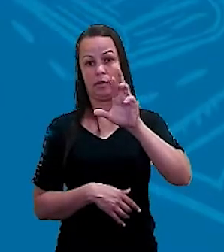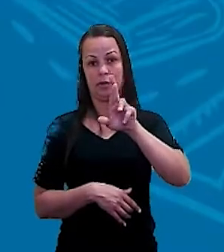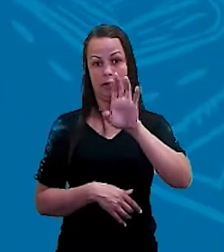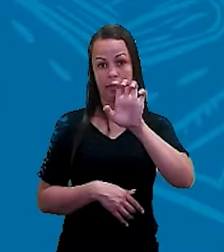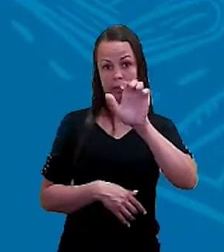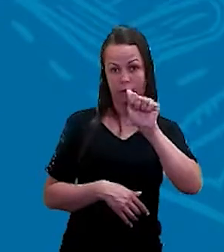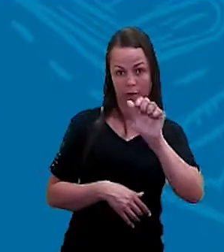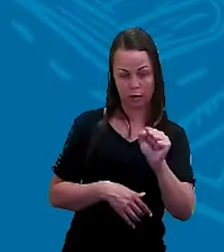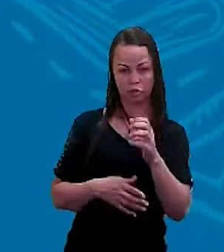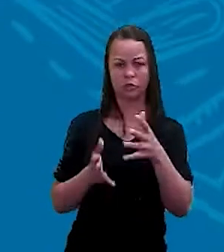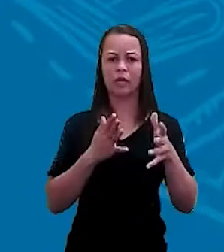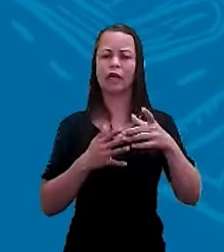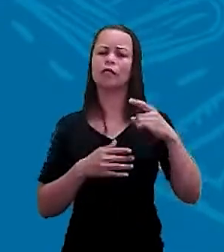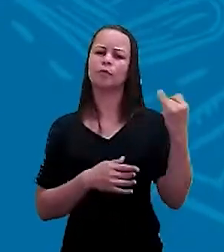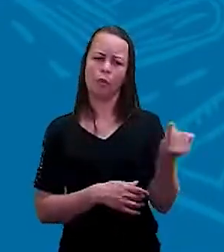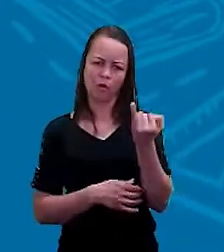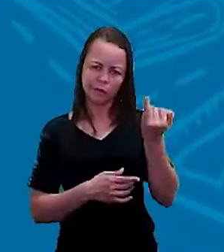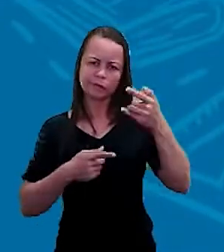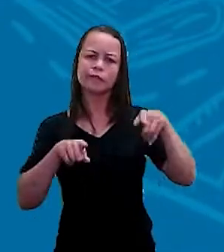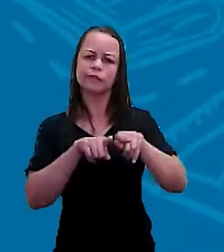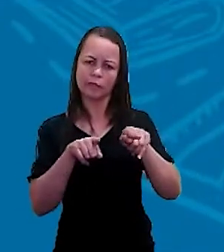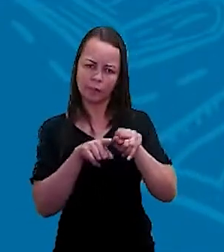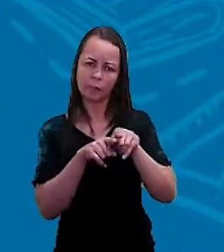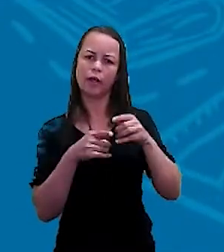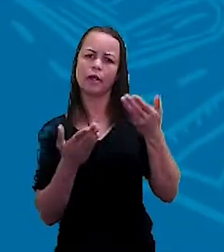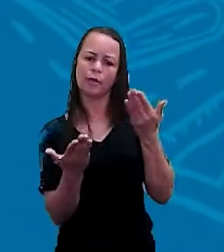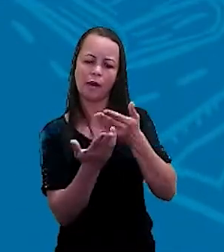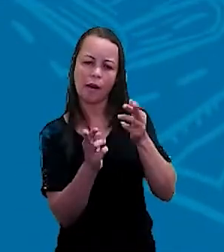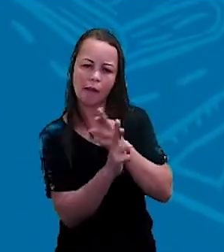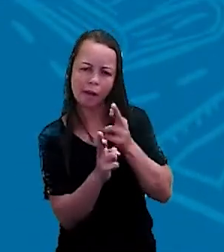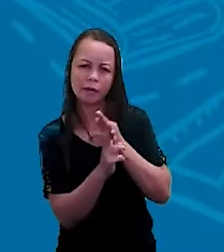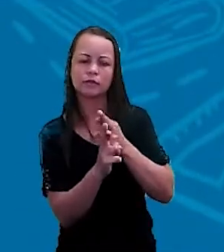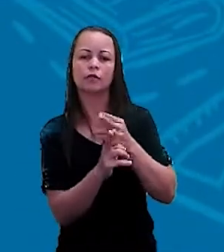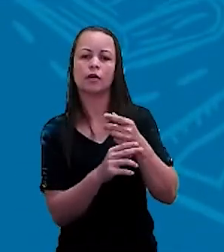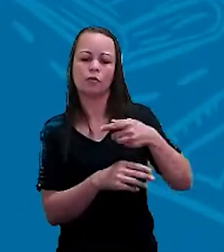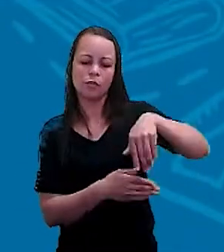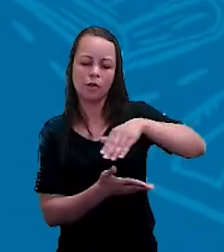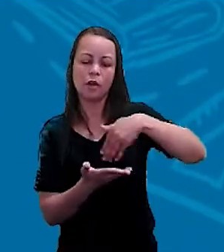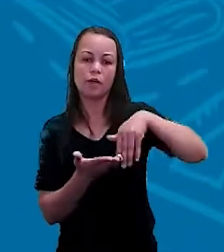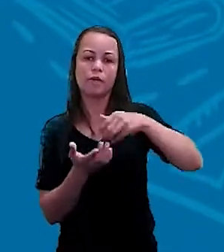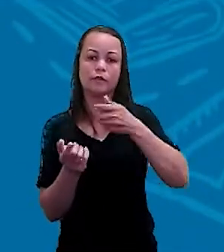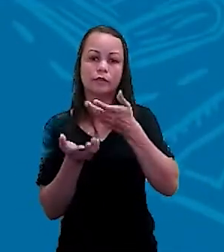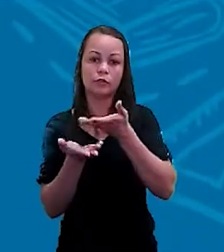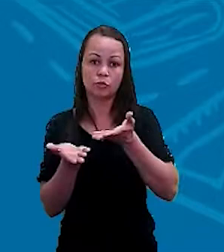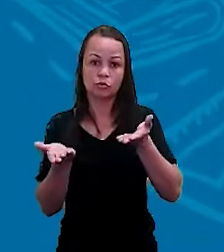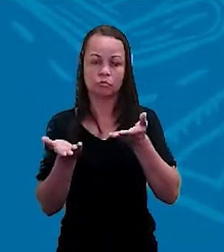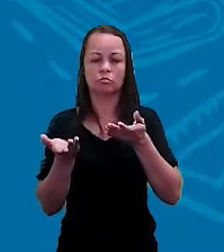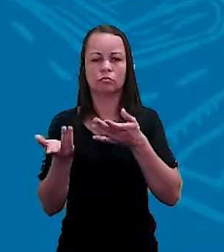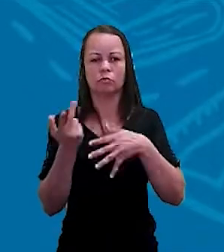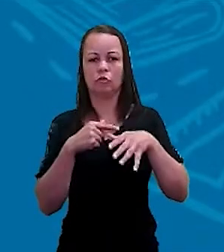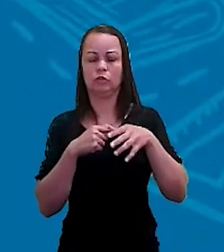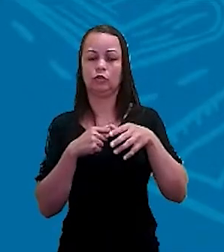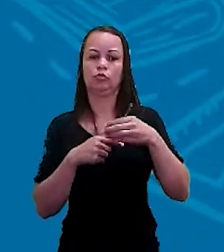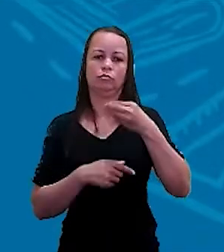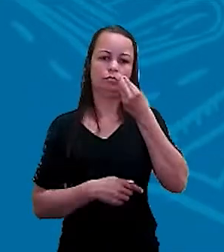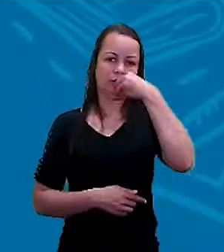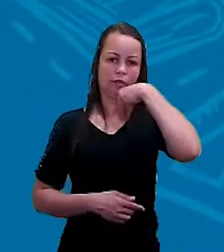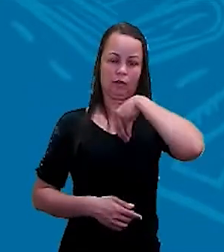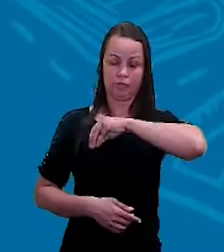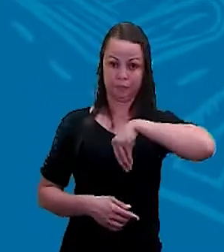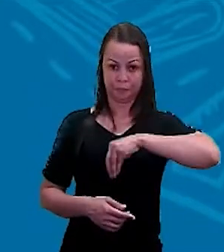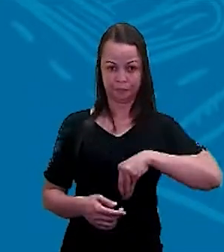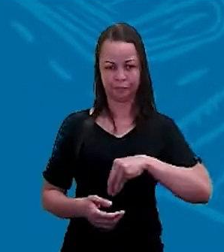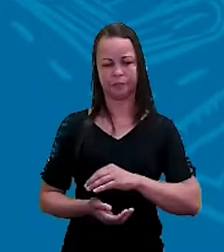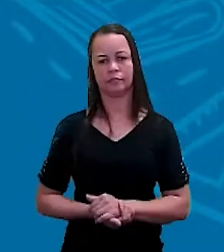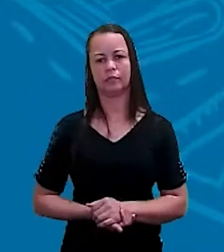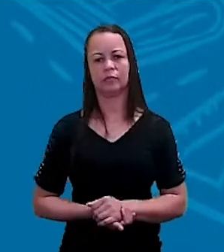importantíssimas. Tem uma relação muito singular quando a gente pensar em sistema digestório. E aí, já vou convidar você a prestar atenção